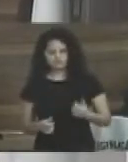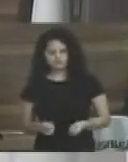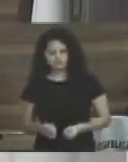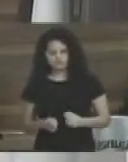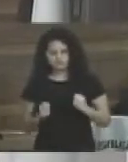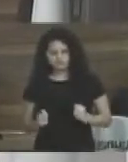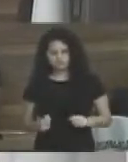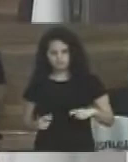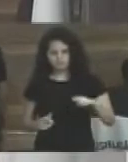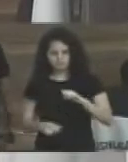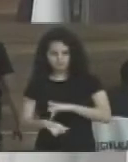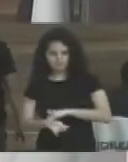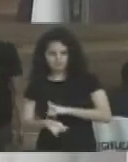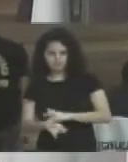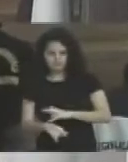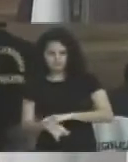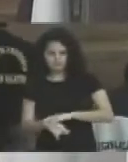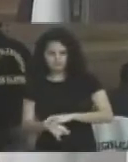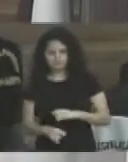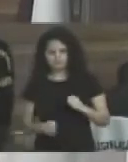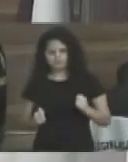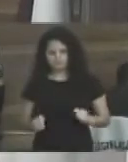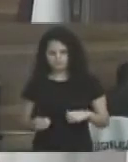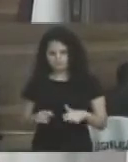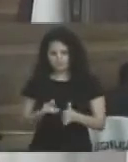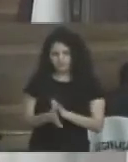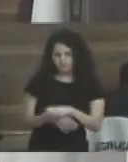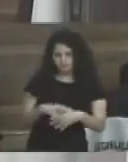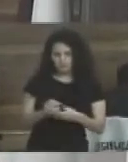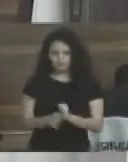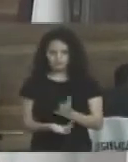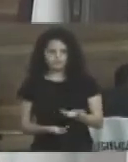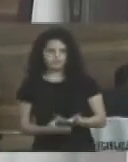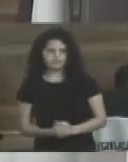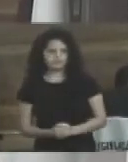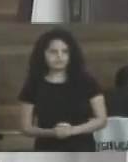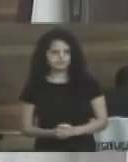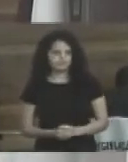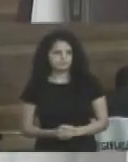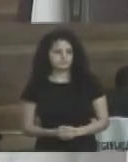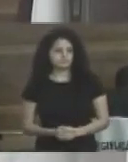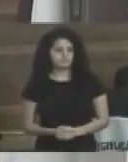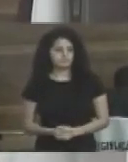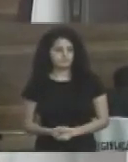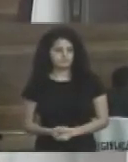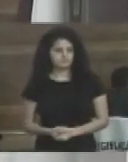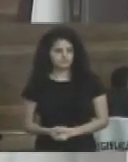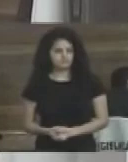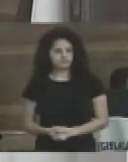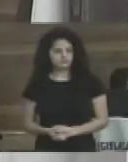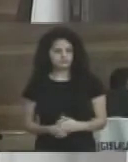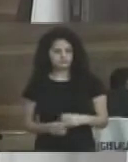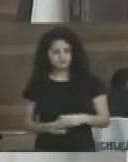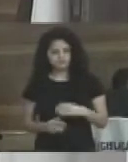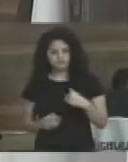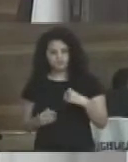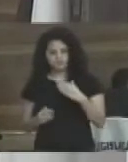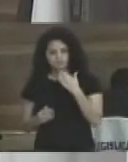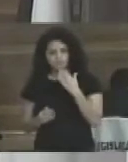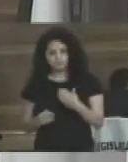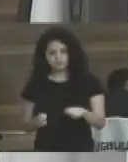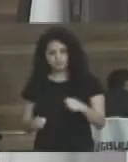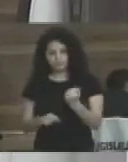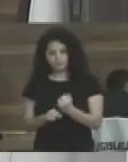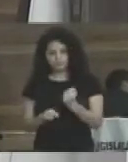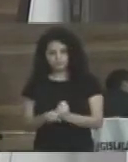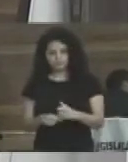lavar suas mãos, fazer sua higiene pessoal. Então, eu sugeri a construção de um centro turístico com infraestrutura de banheiros e pias